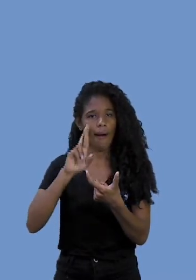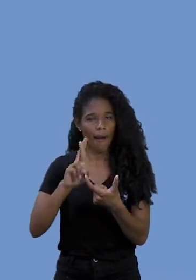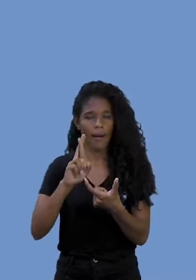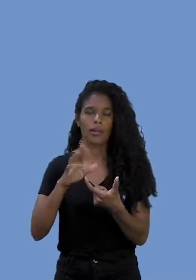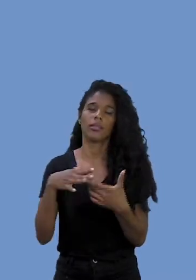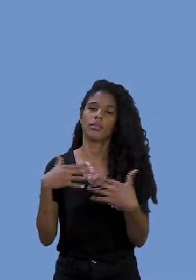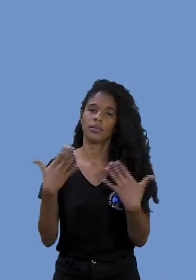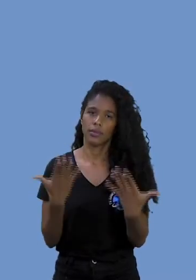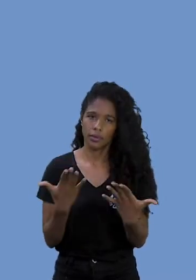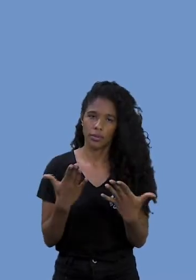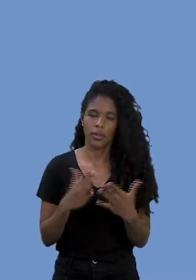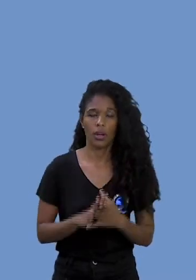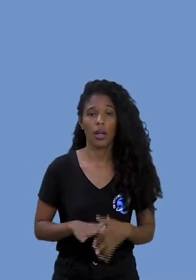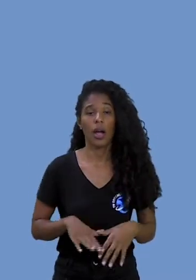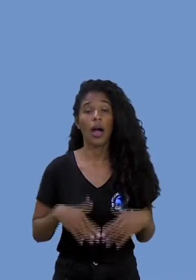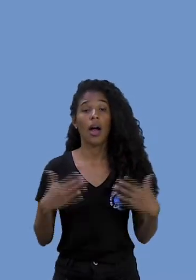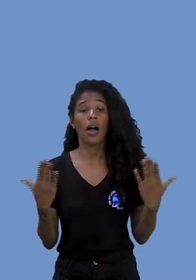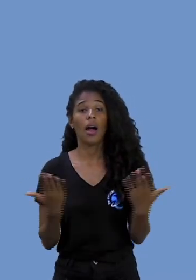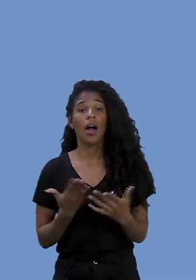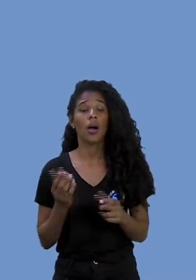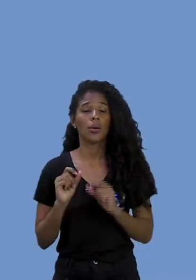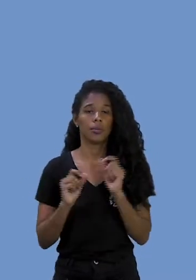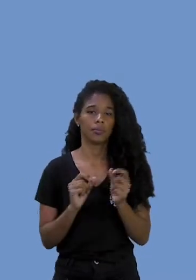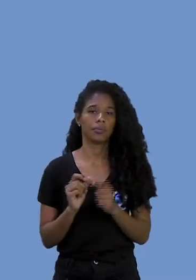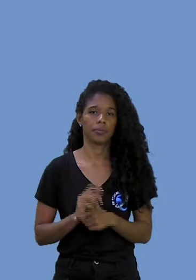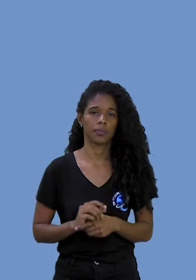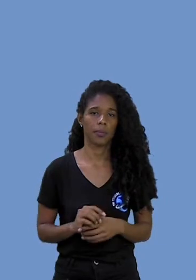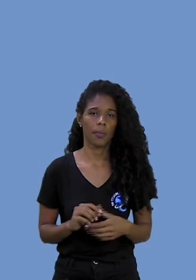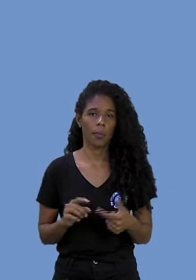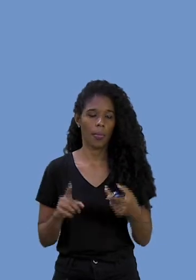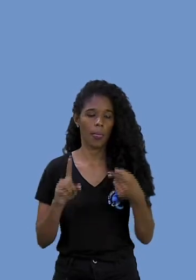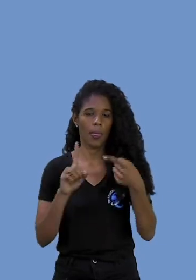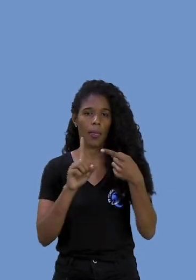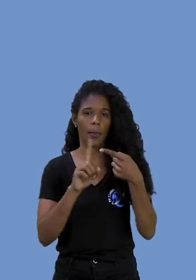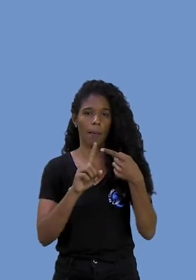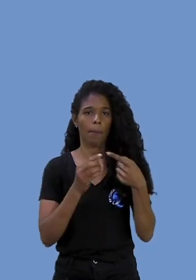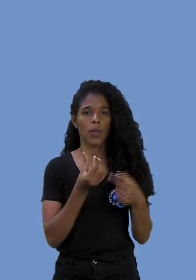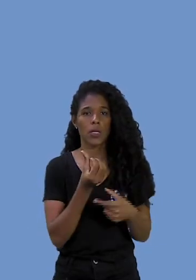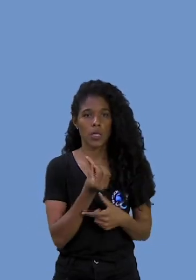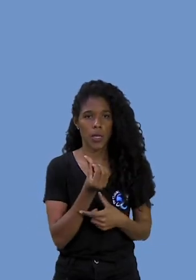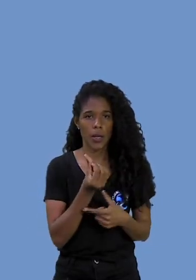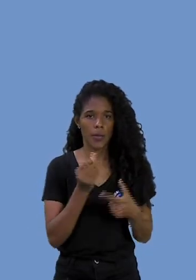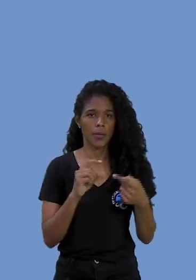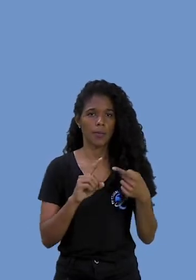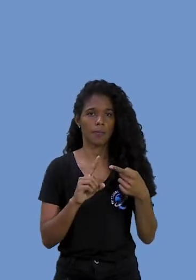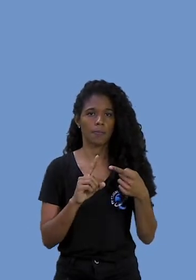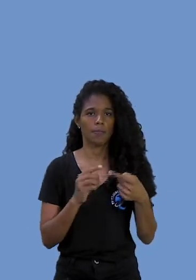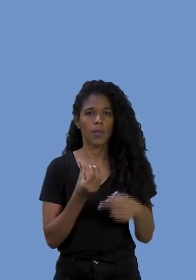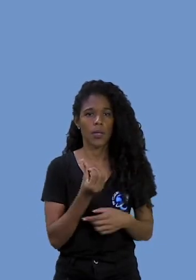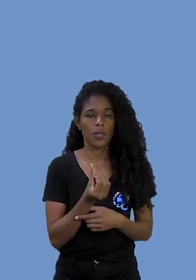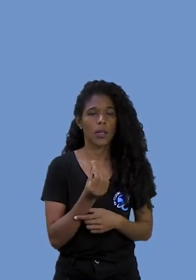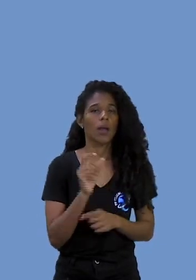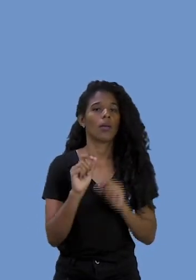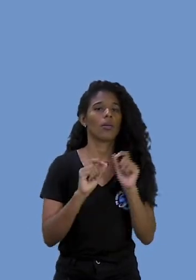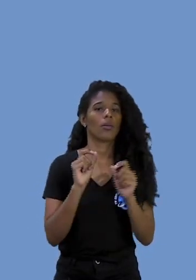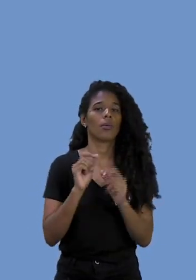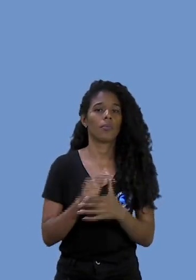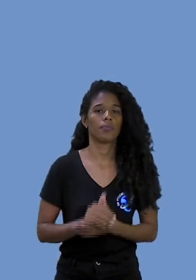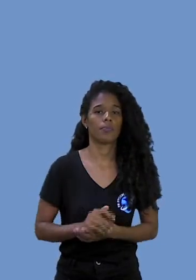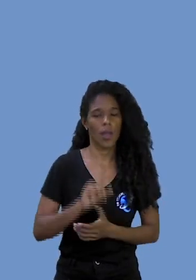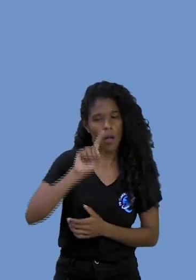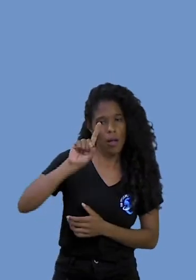apóstrofo, ele é usado para indicar a omissão de um fonema, tal como acontece nas palavras que